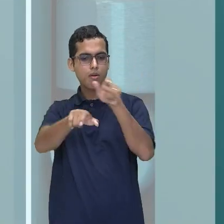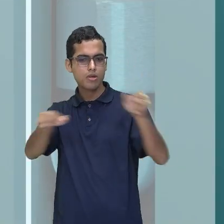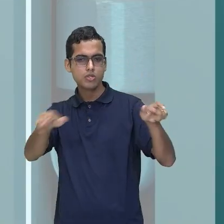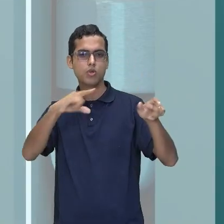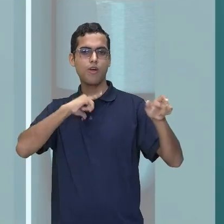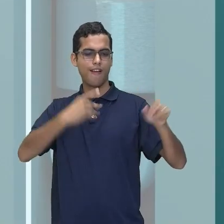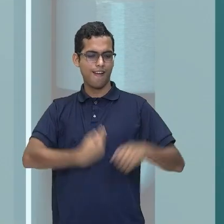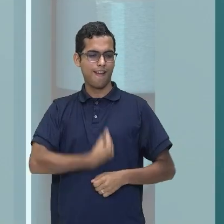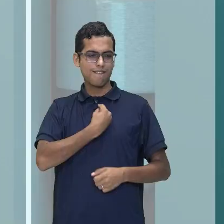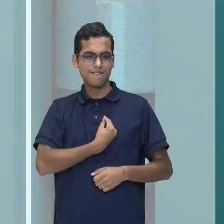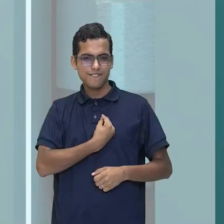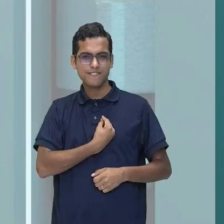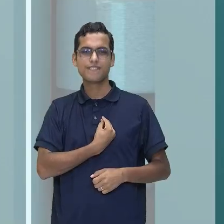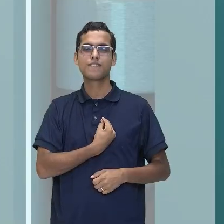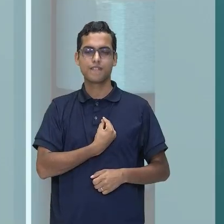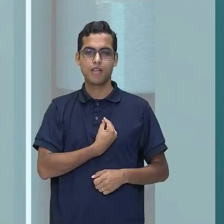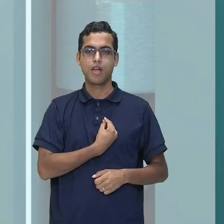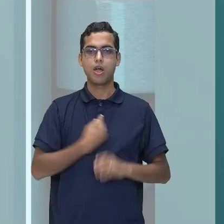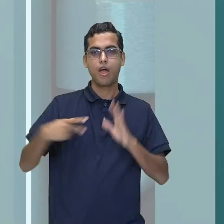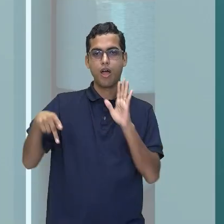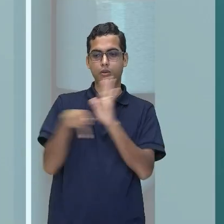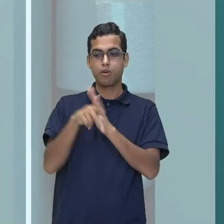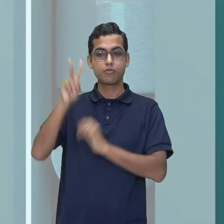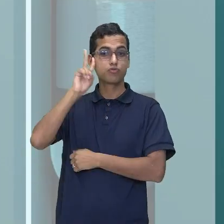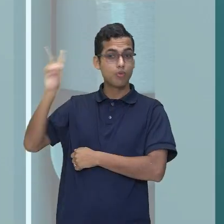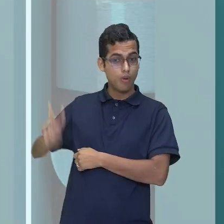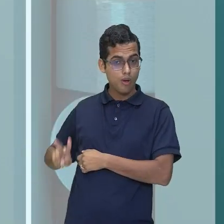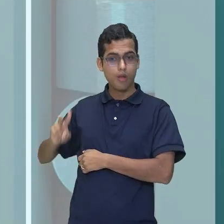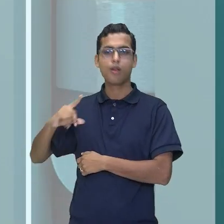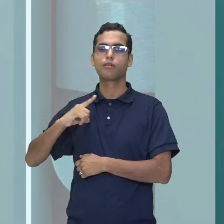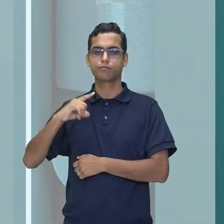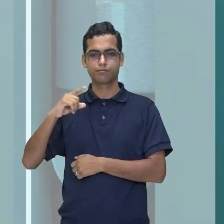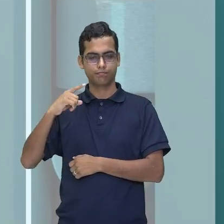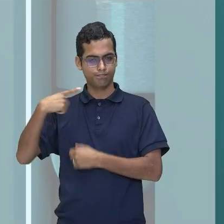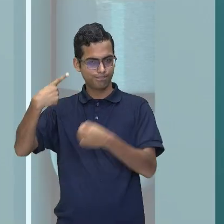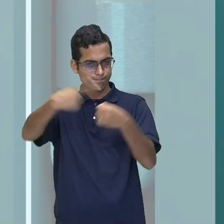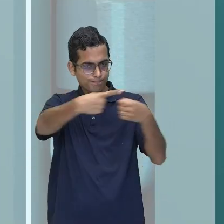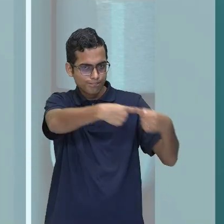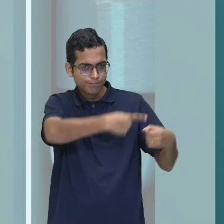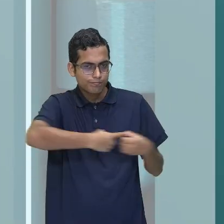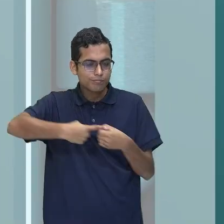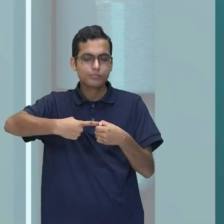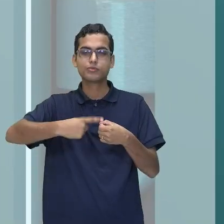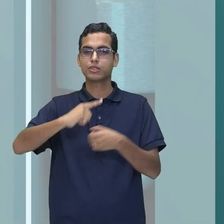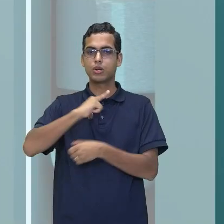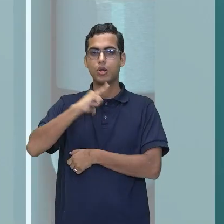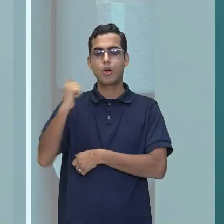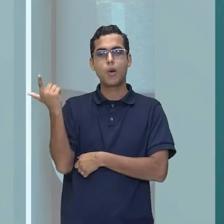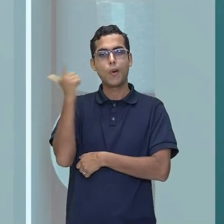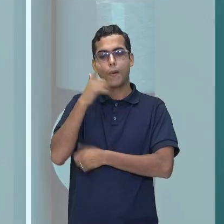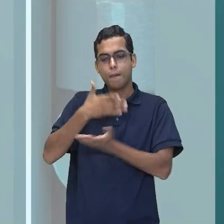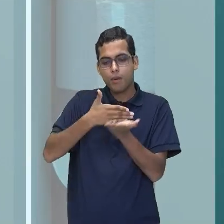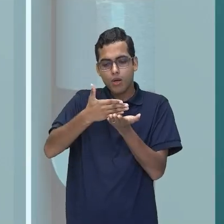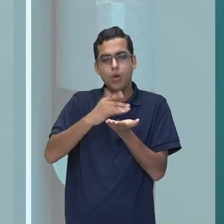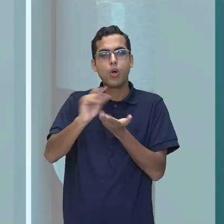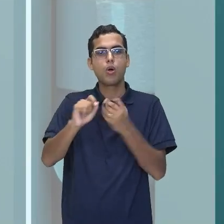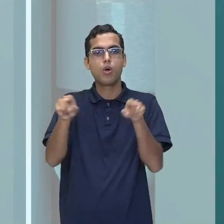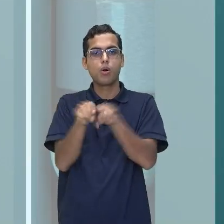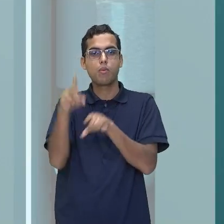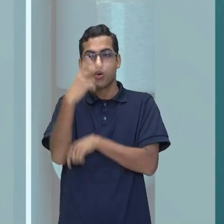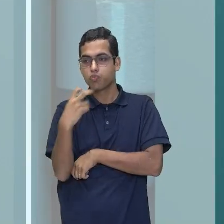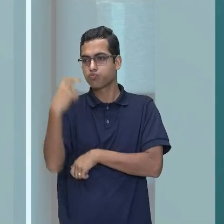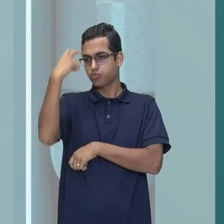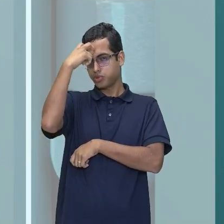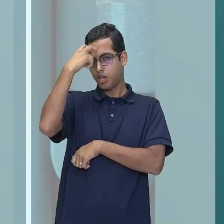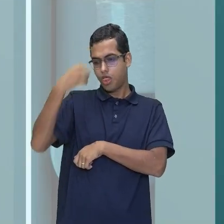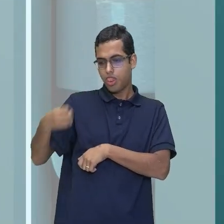também define uma rotina, ele define uma prática e uma cultura muito forte das pessoas